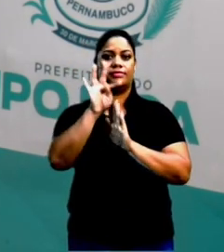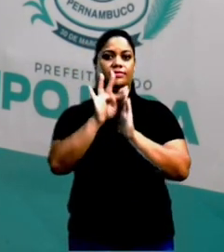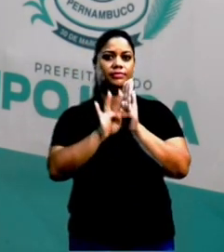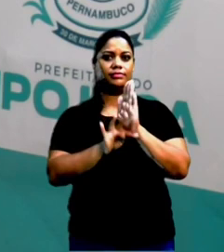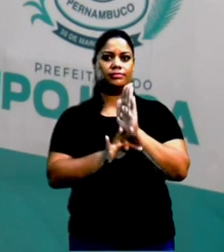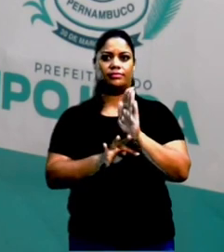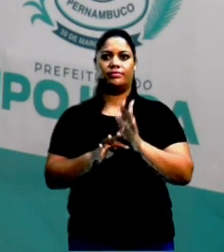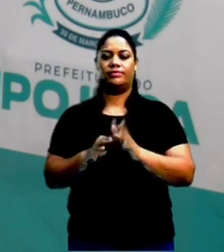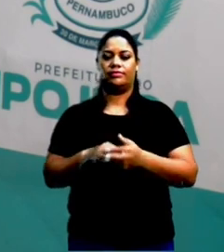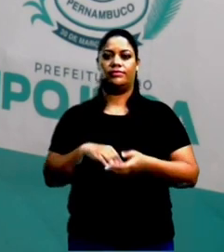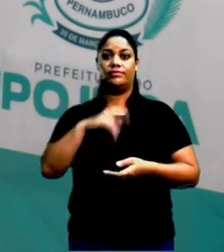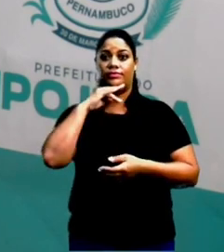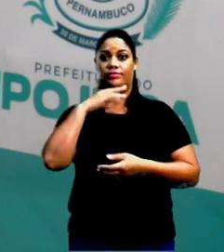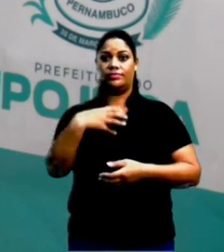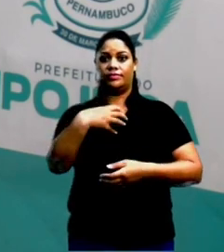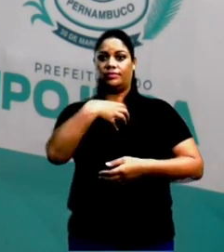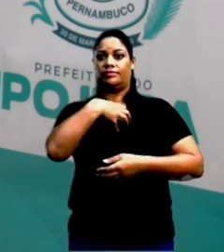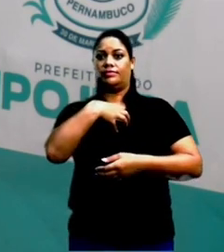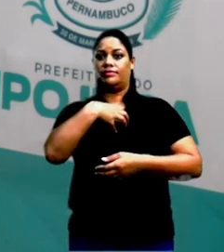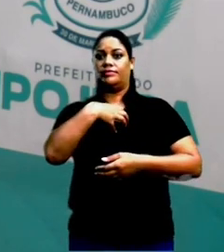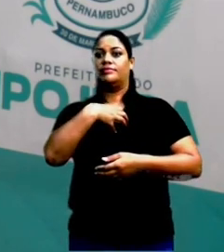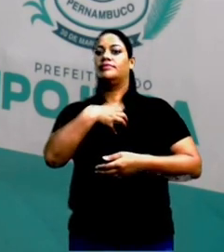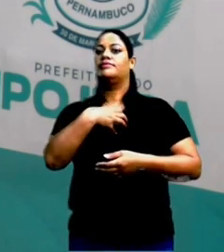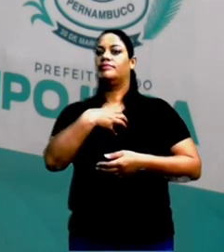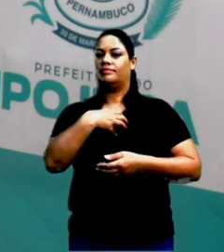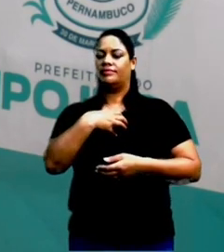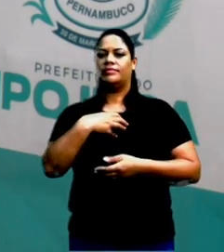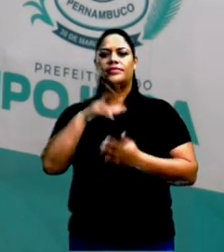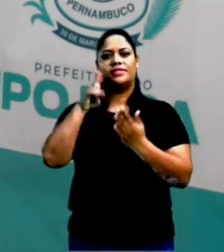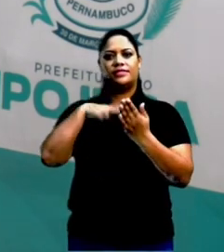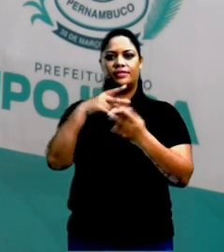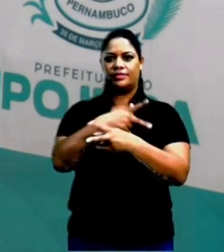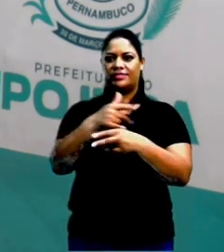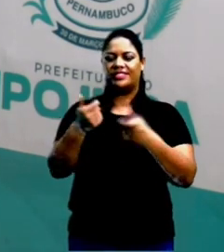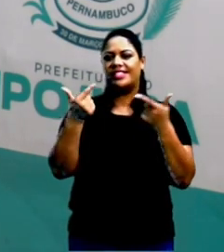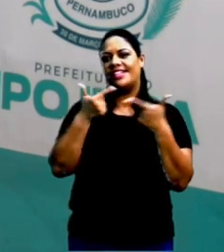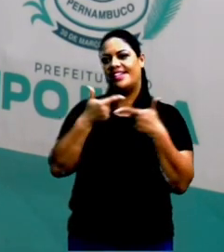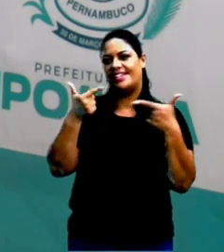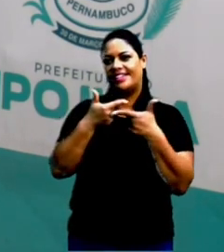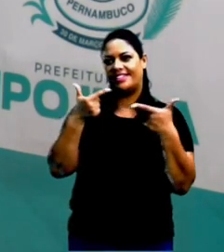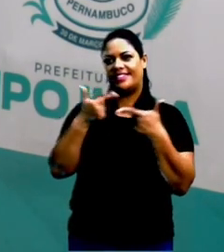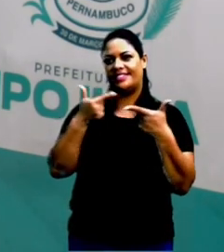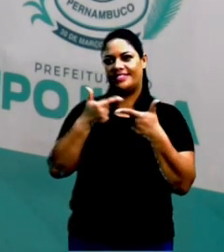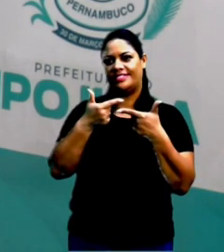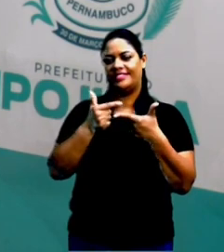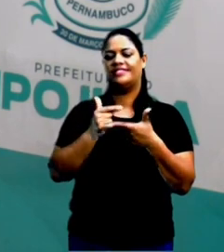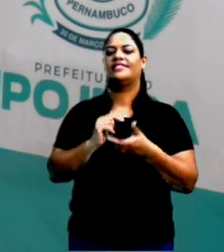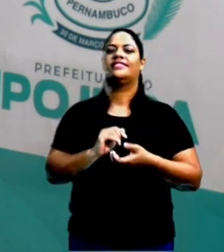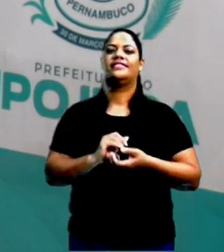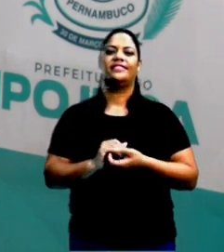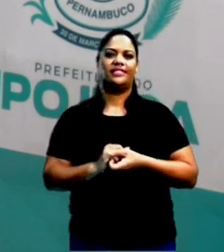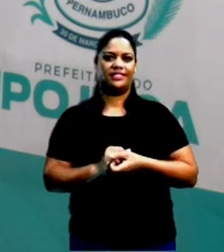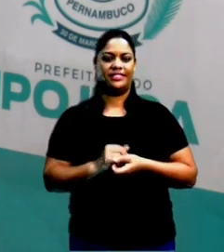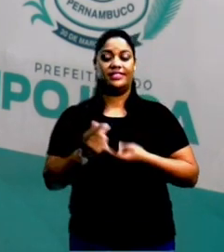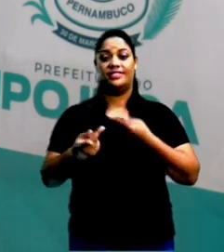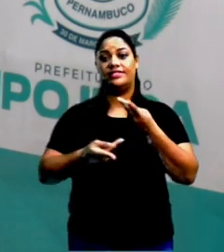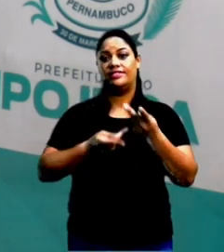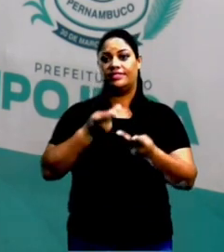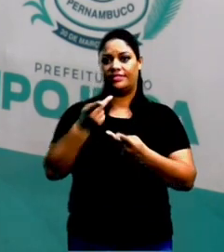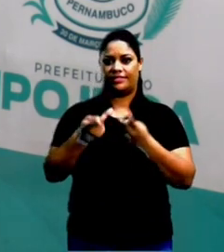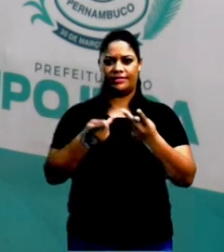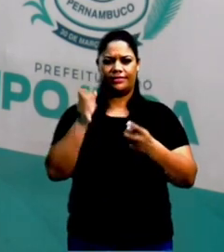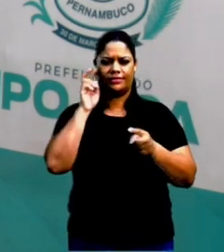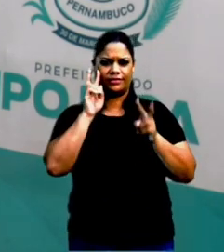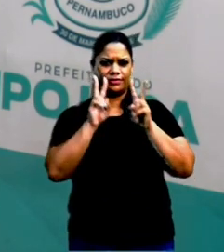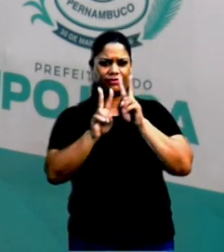de terror, ou dá um suspenso, ou lê uma coisa engraçada e acaba rindo. Então, o tom da voz,